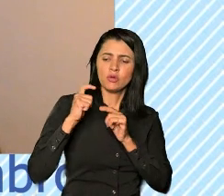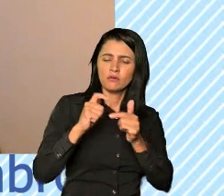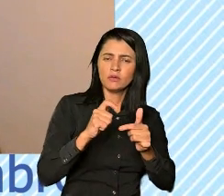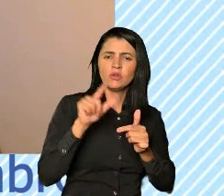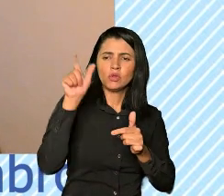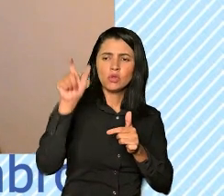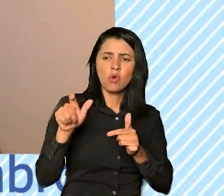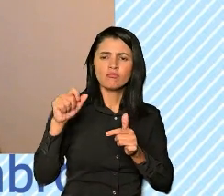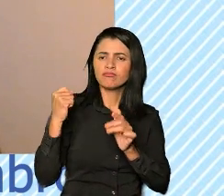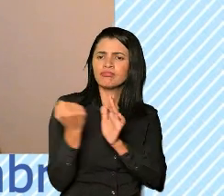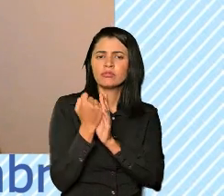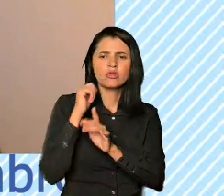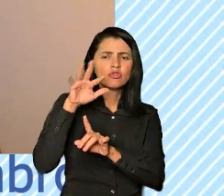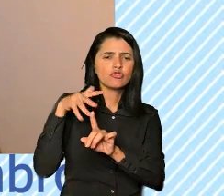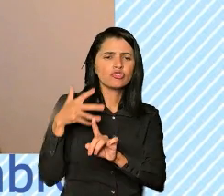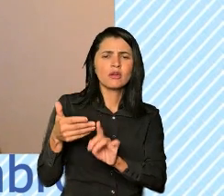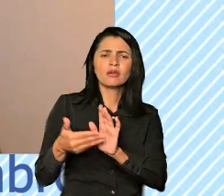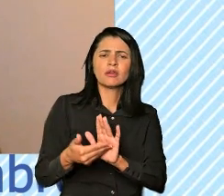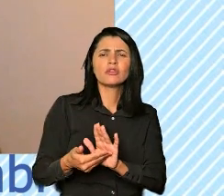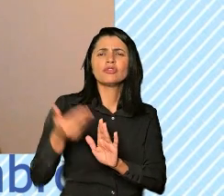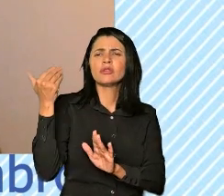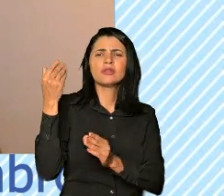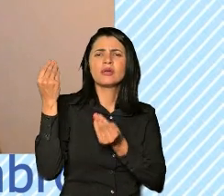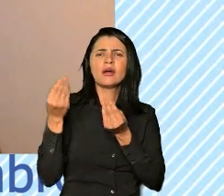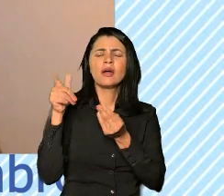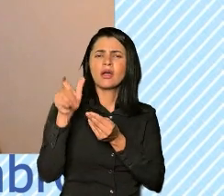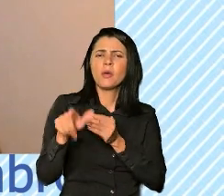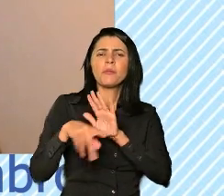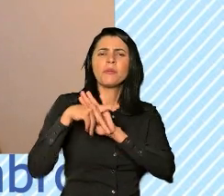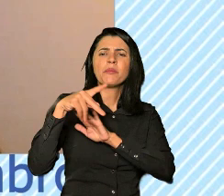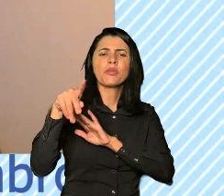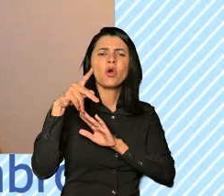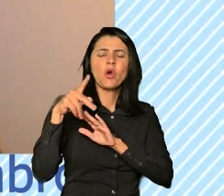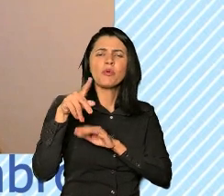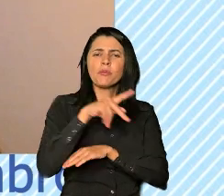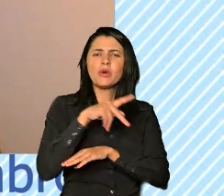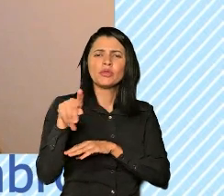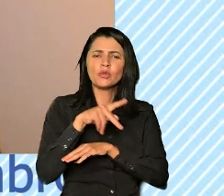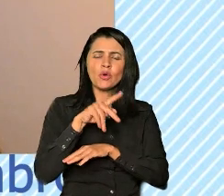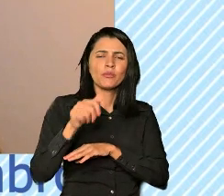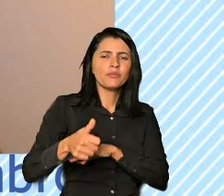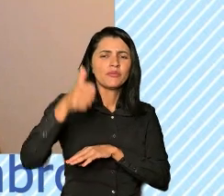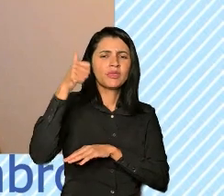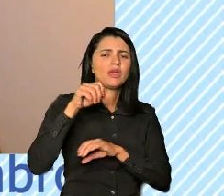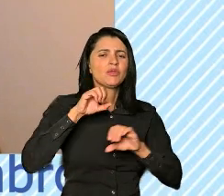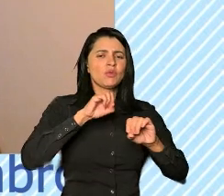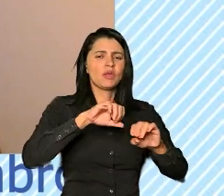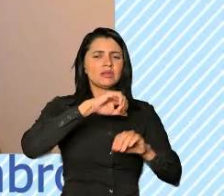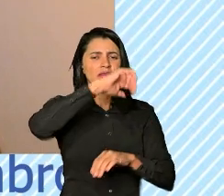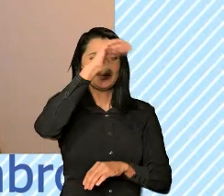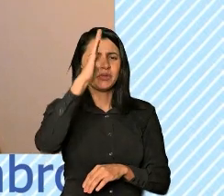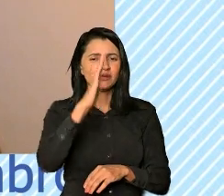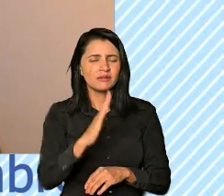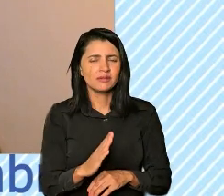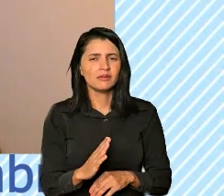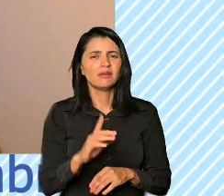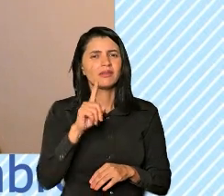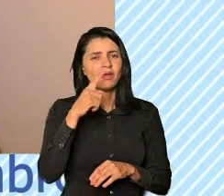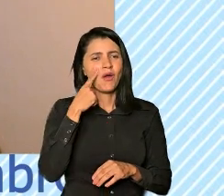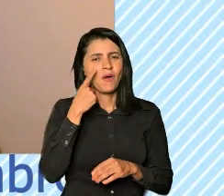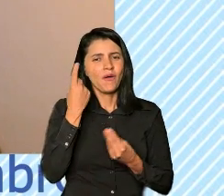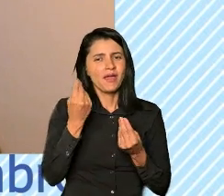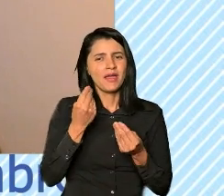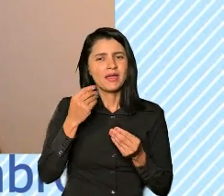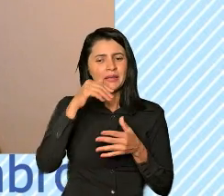já consagrada do Paulo Freire como patrono da educação brasileira. Por então, discordar, né? na verdade, assim, essas camadas